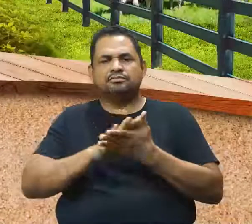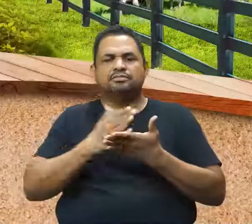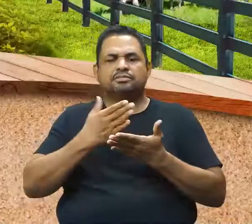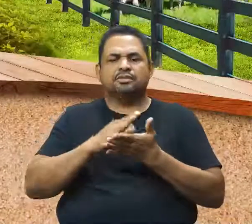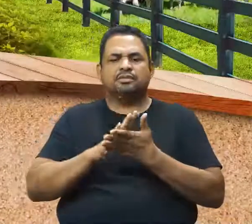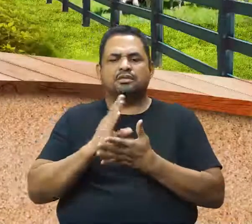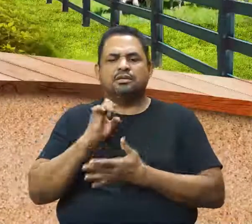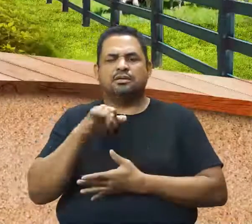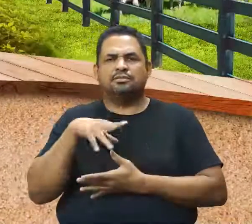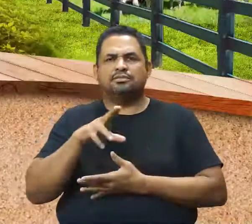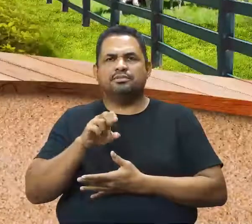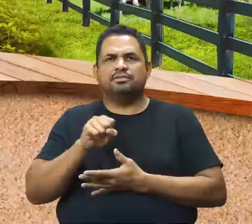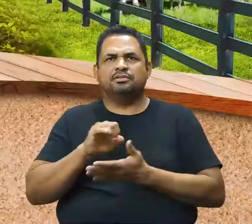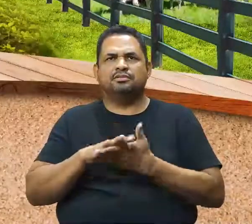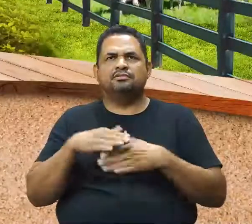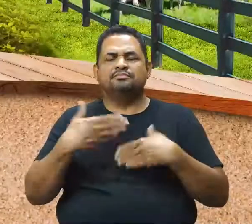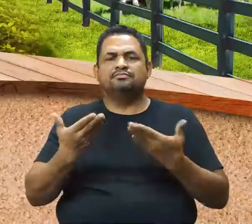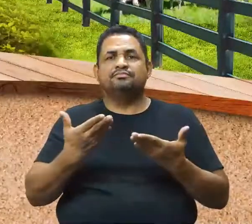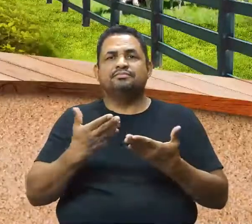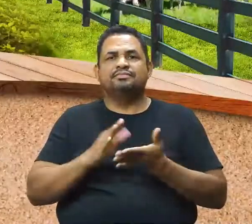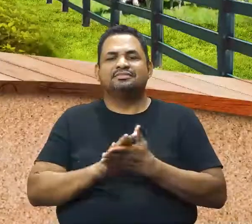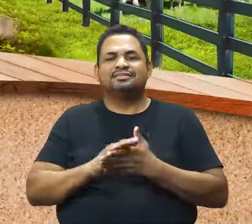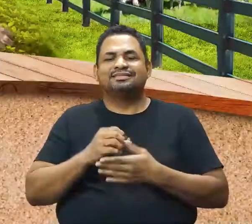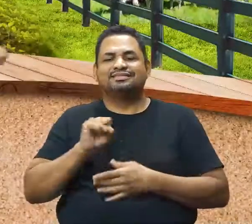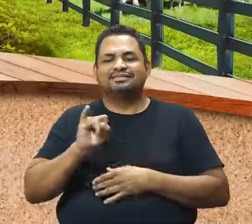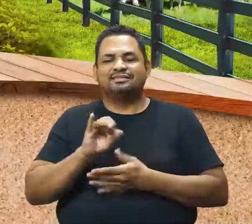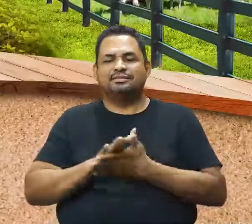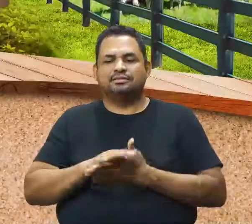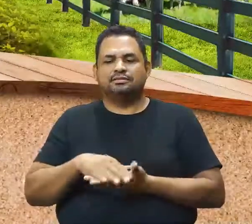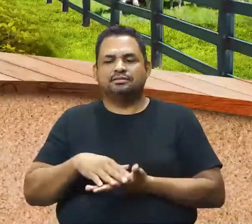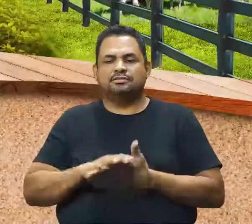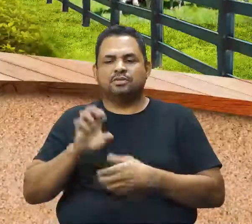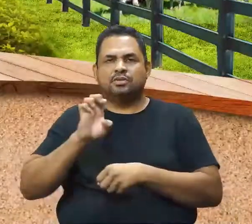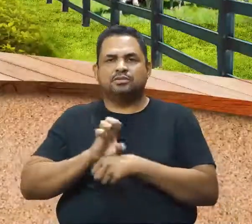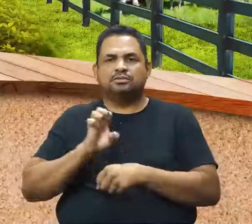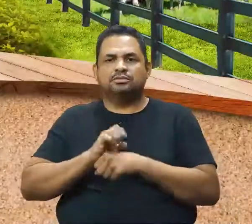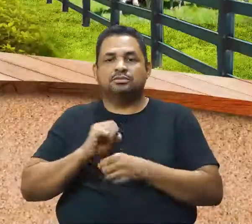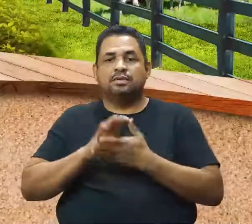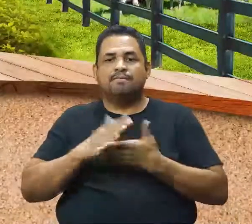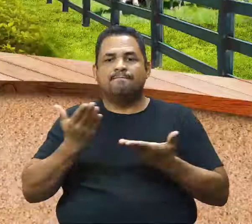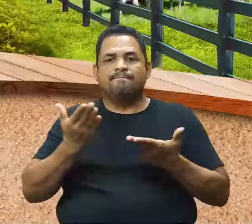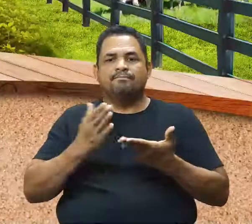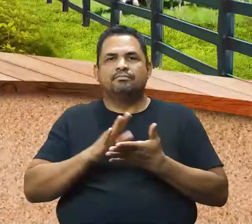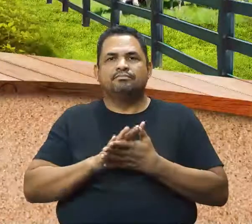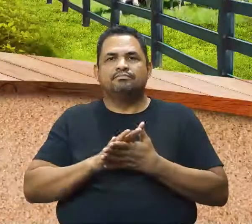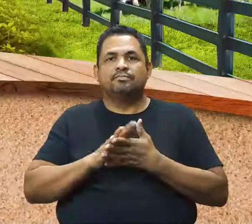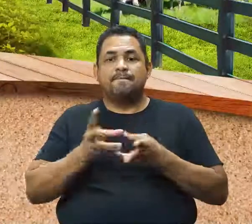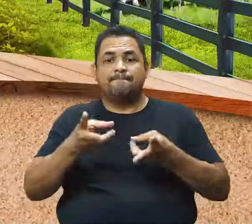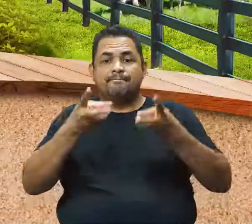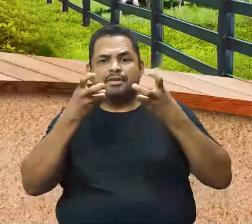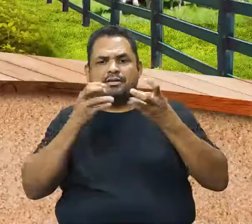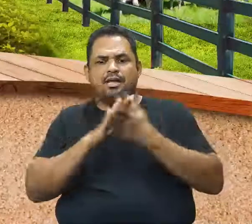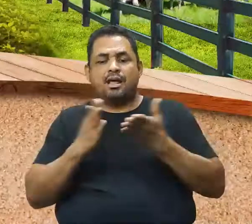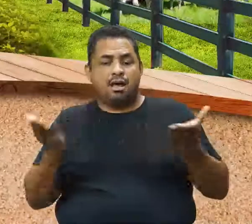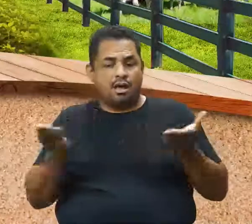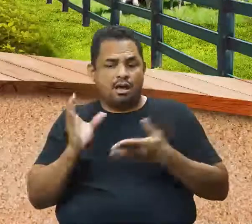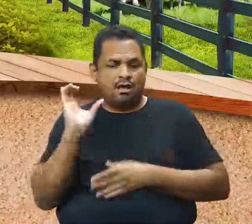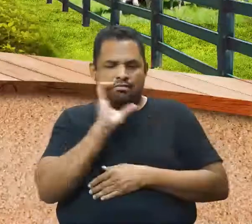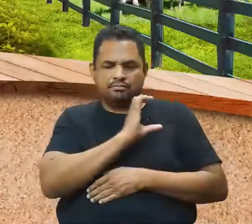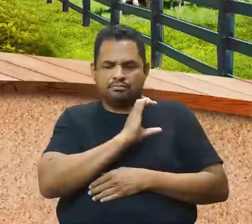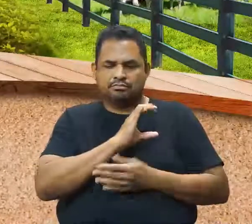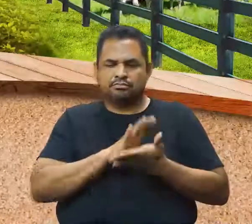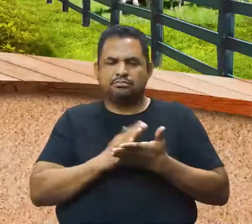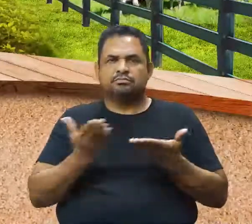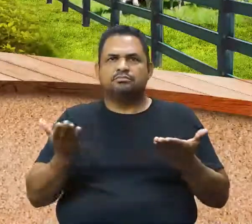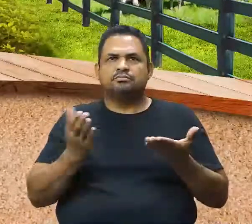cremes. Se o Estado aqui não acordar logo para atrair indústrias, os produtores podem fazer